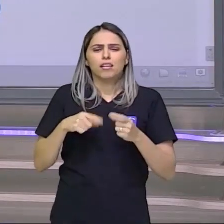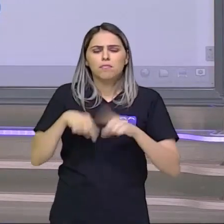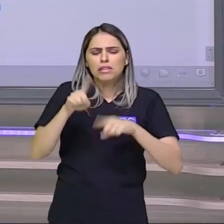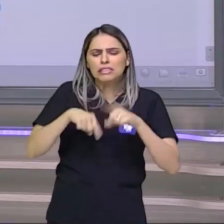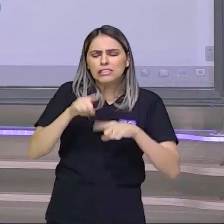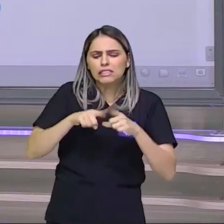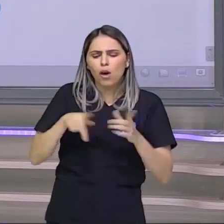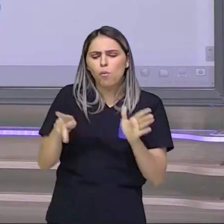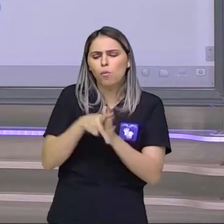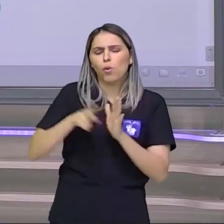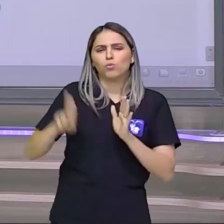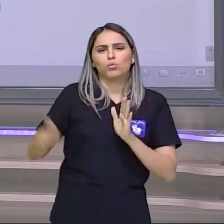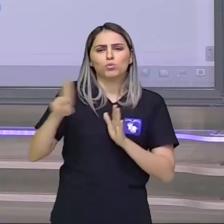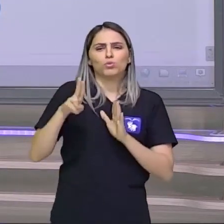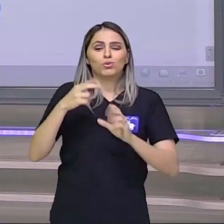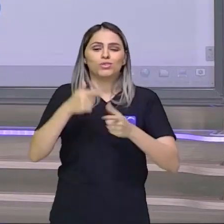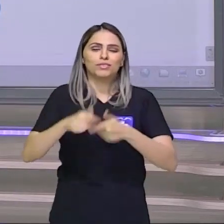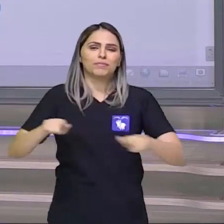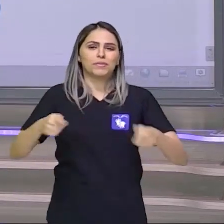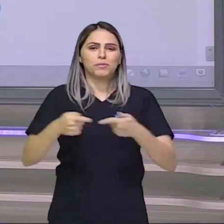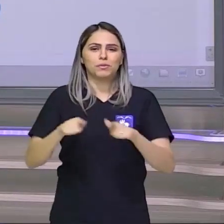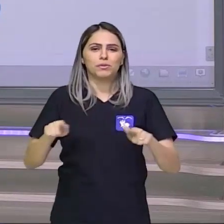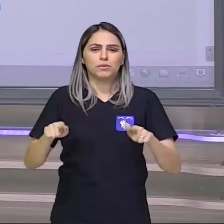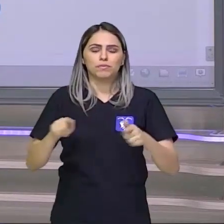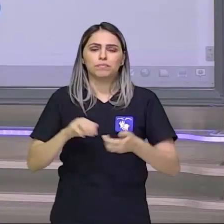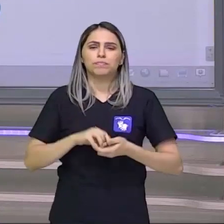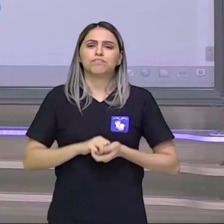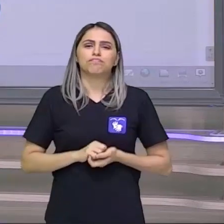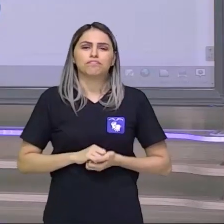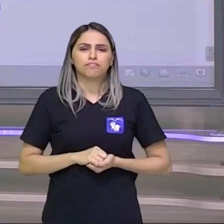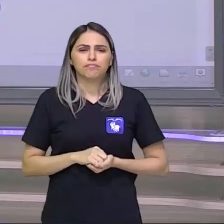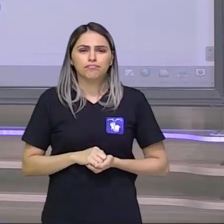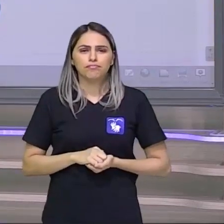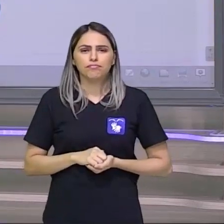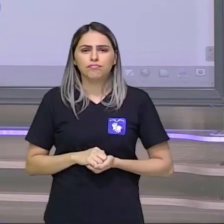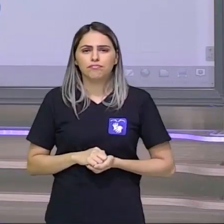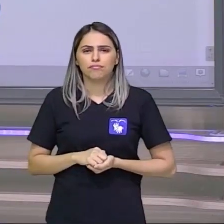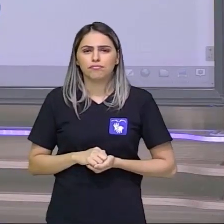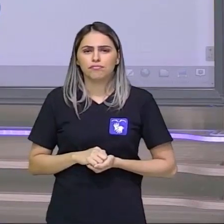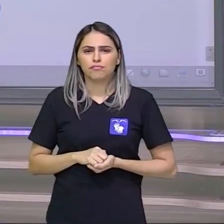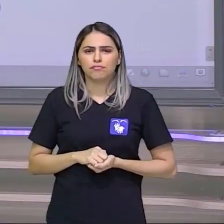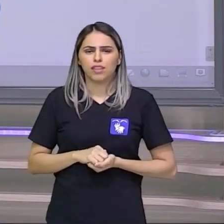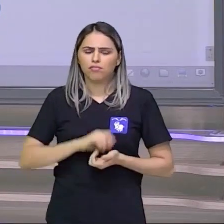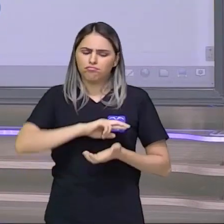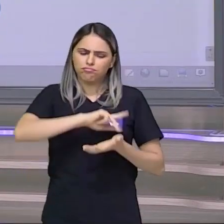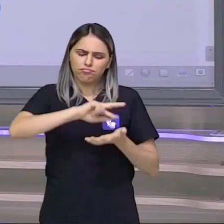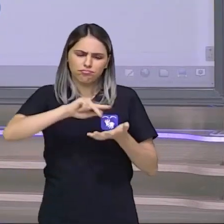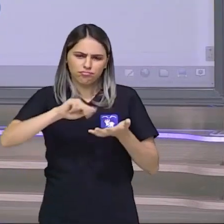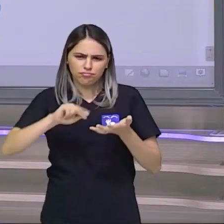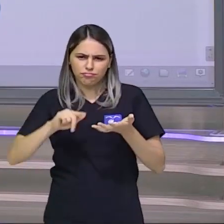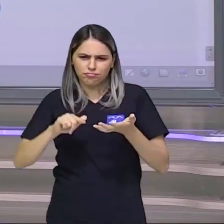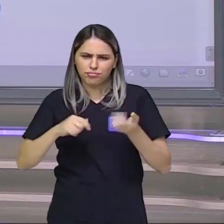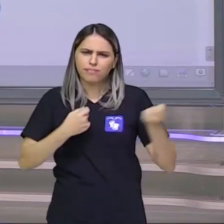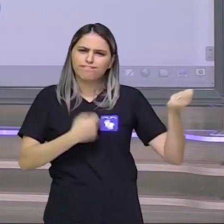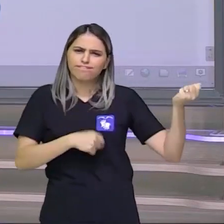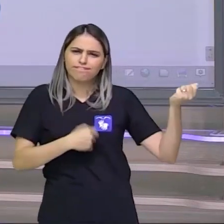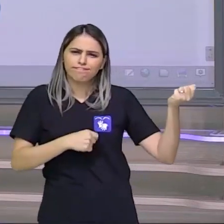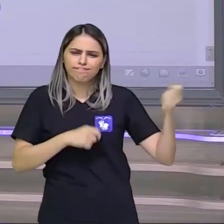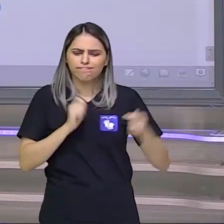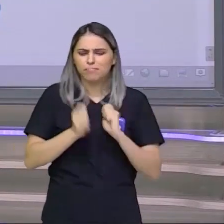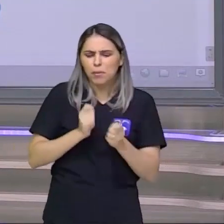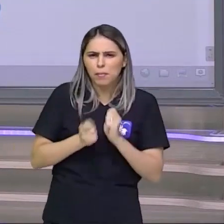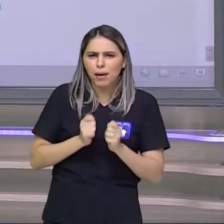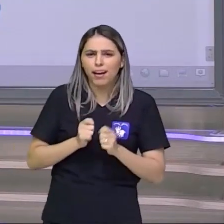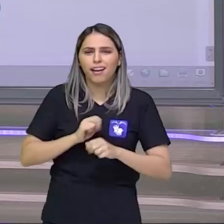violão, a guitarra, o tambor. e vários outros